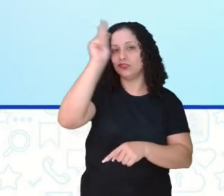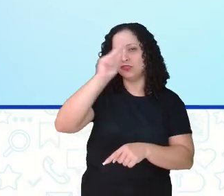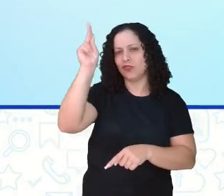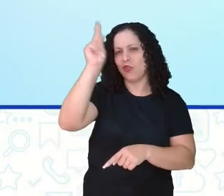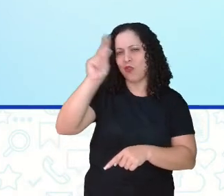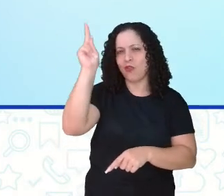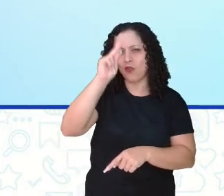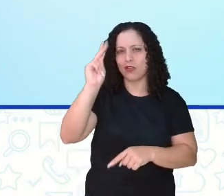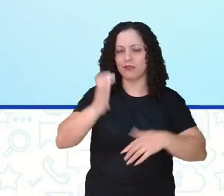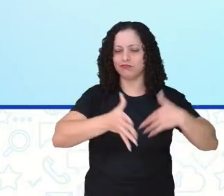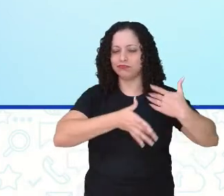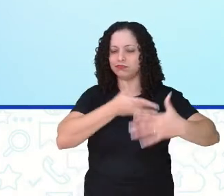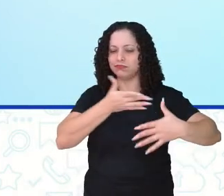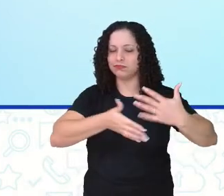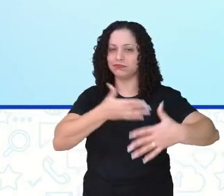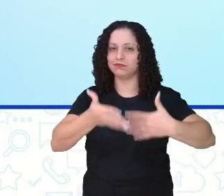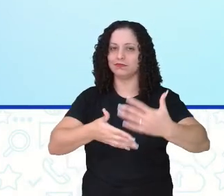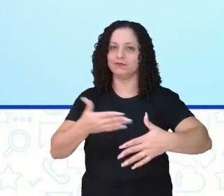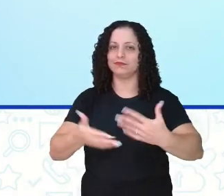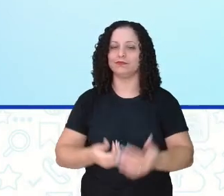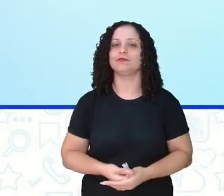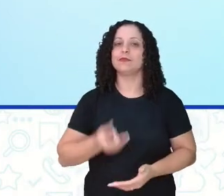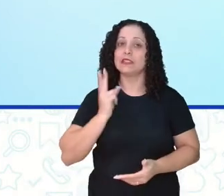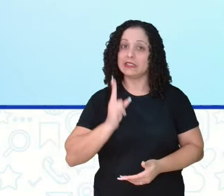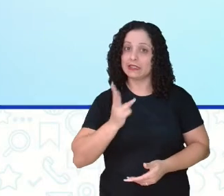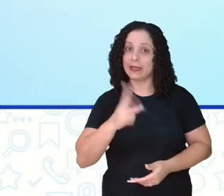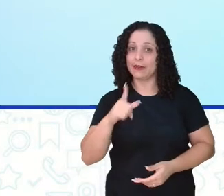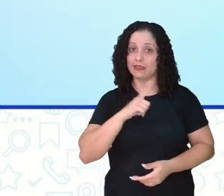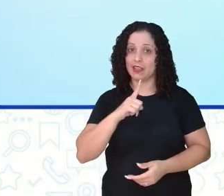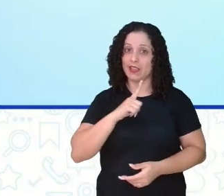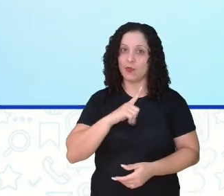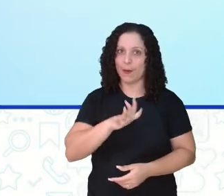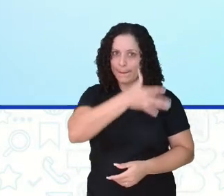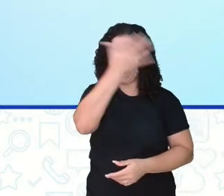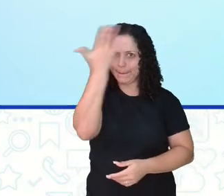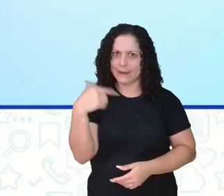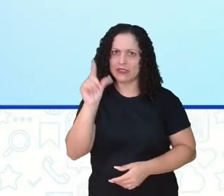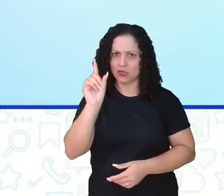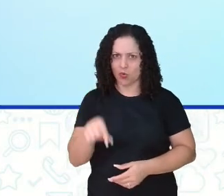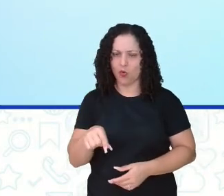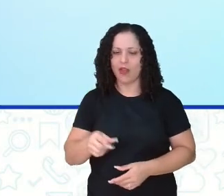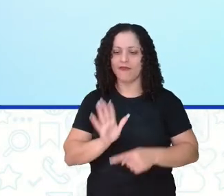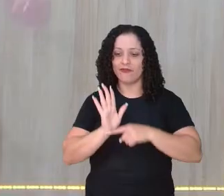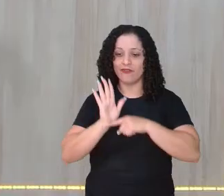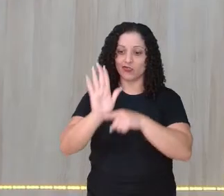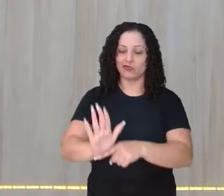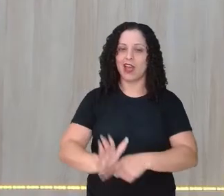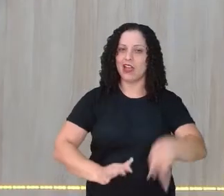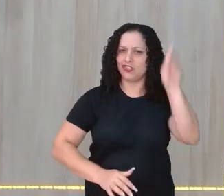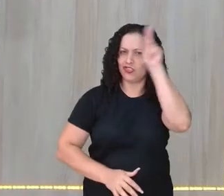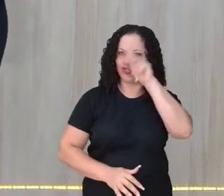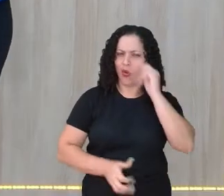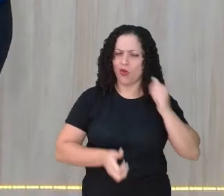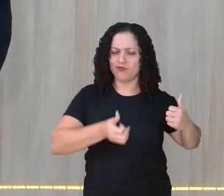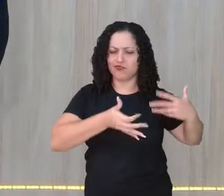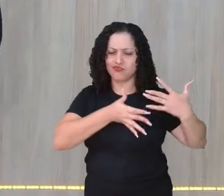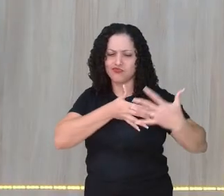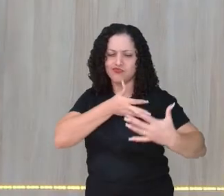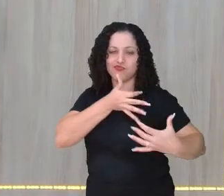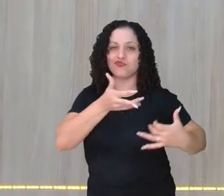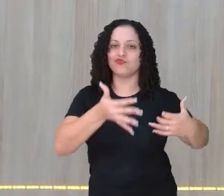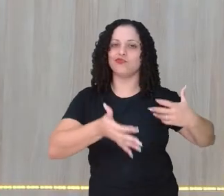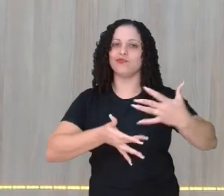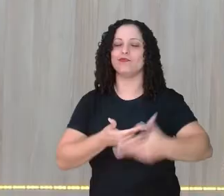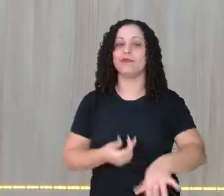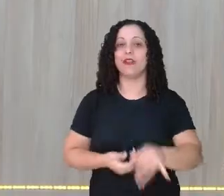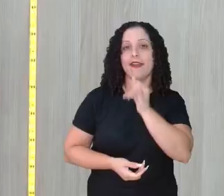certo? Professora Camille, sempre tem um coadjuvante que vai ajudar, né? Vai Sim. caminhar com a história. Se a gente pensar, por exemplo,